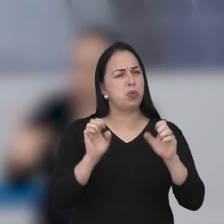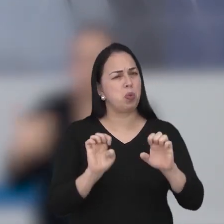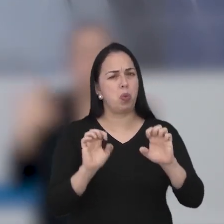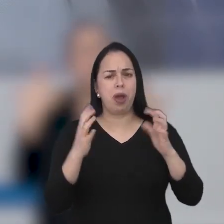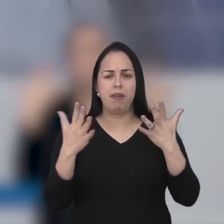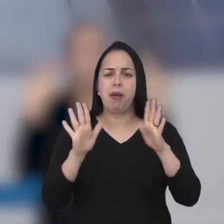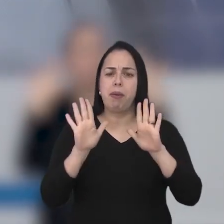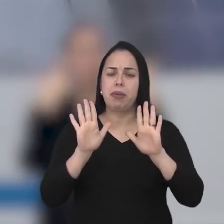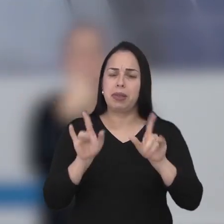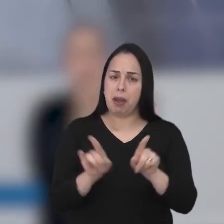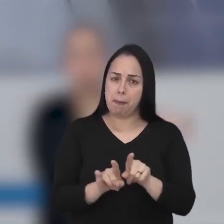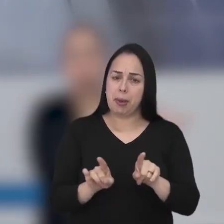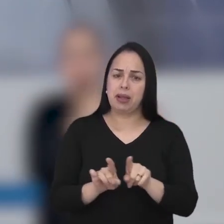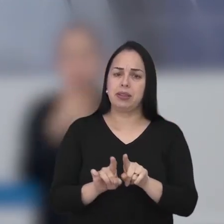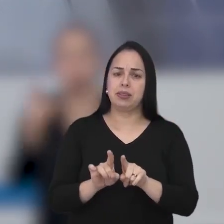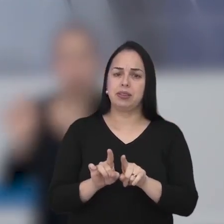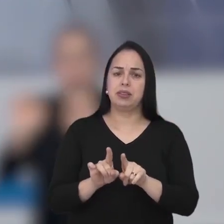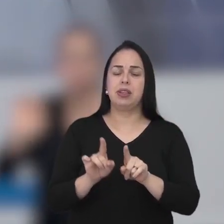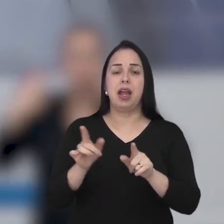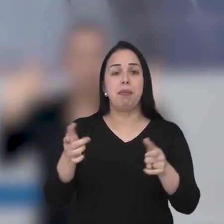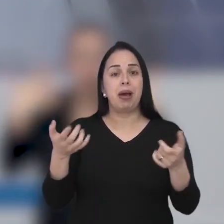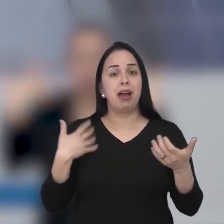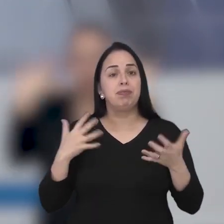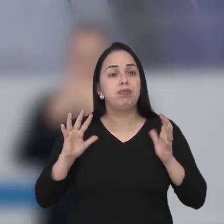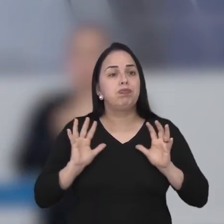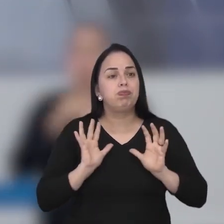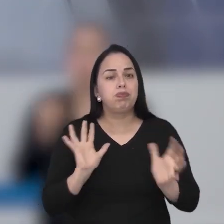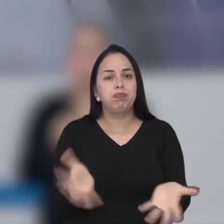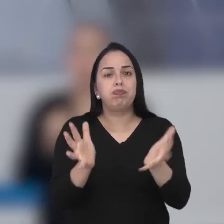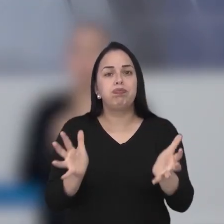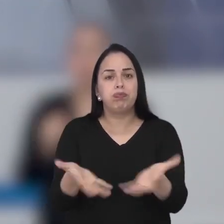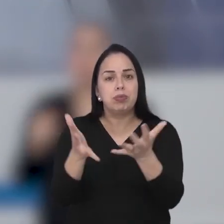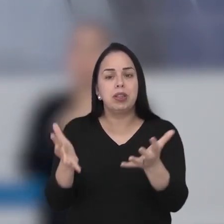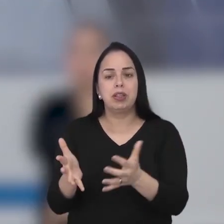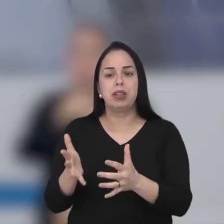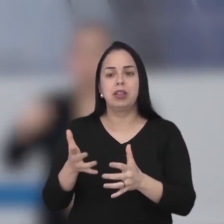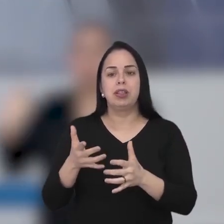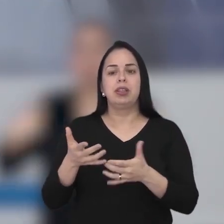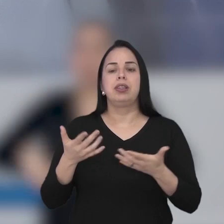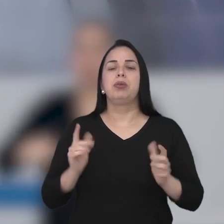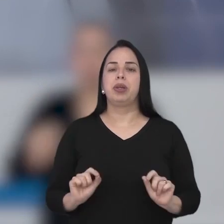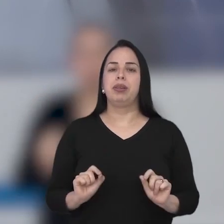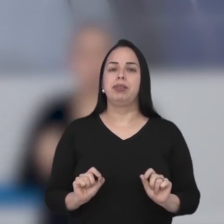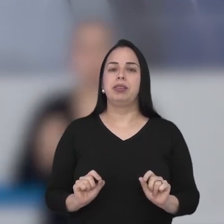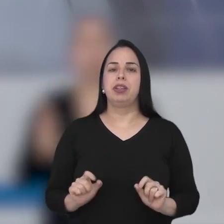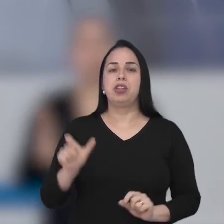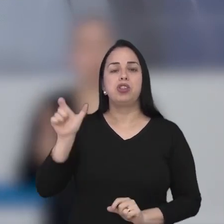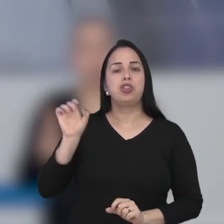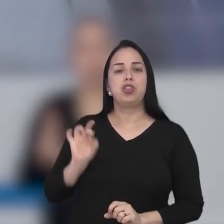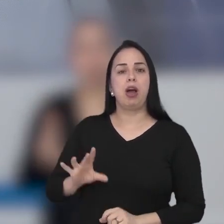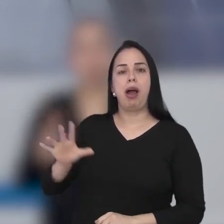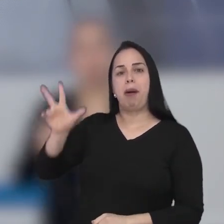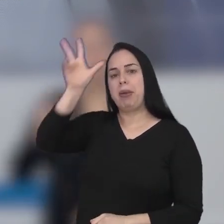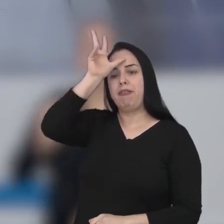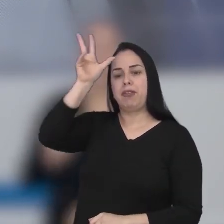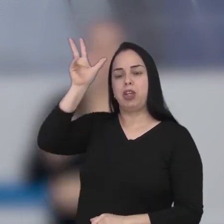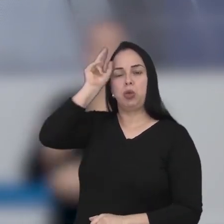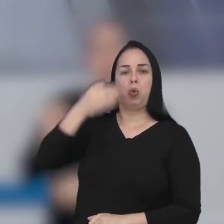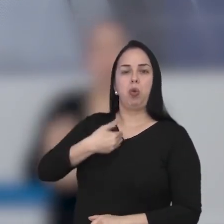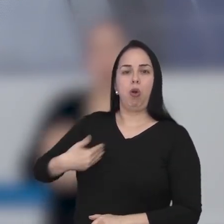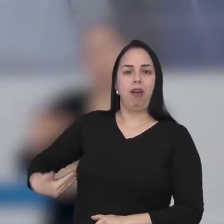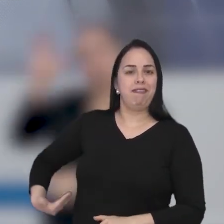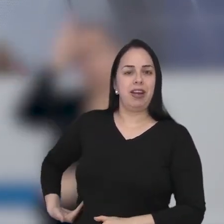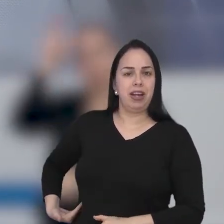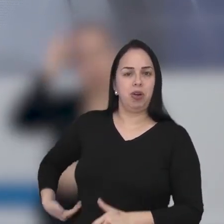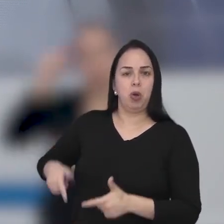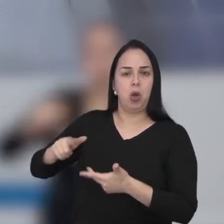tá? Mas mais do que isso, um despertar. Nós precisamos não esperar somente do poder público, seja ele